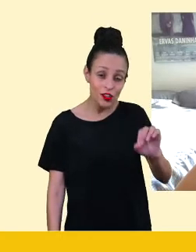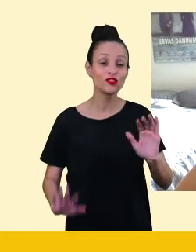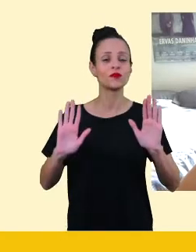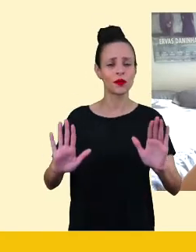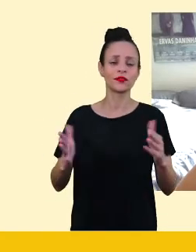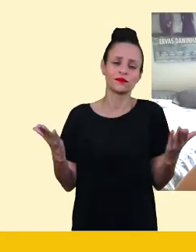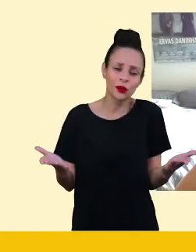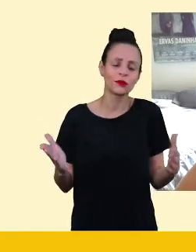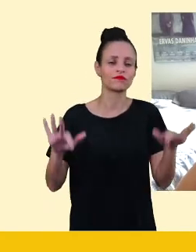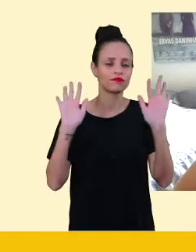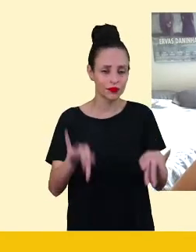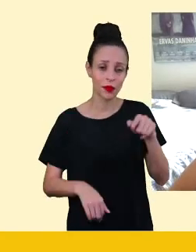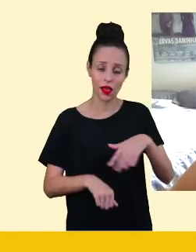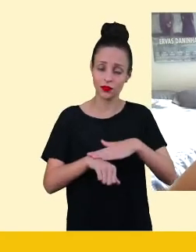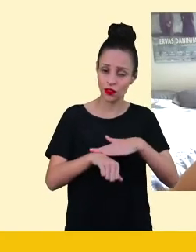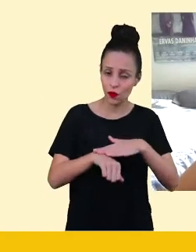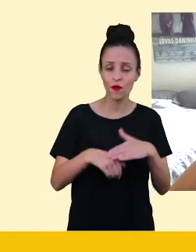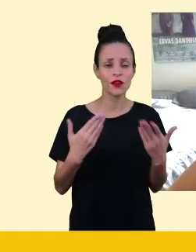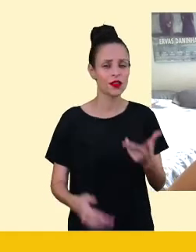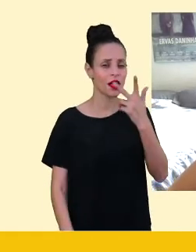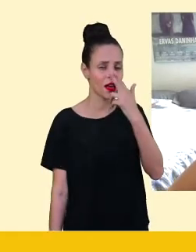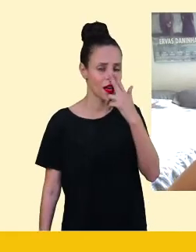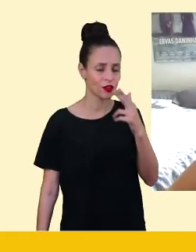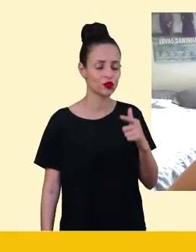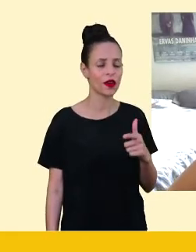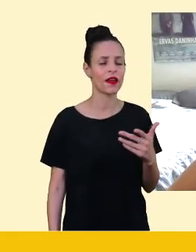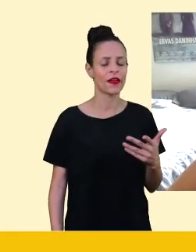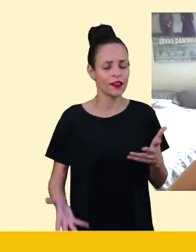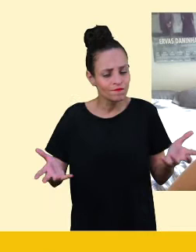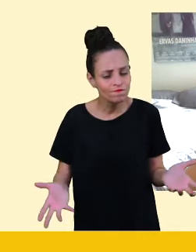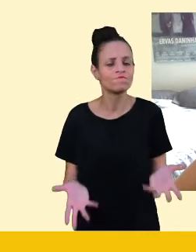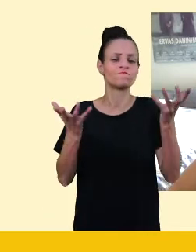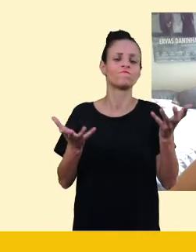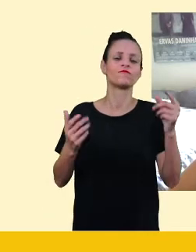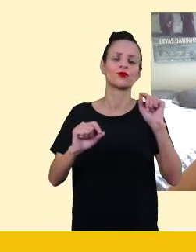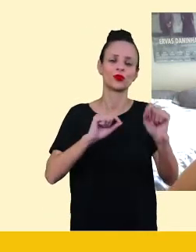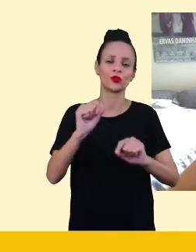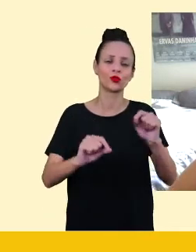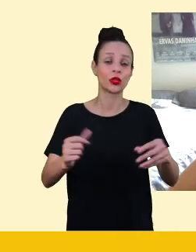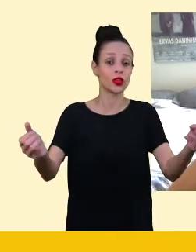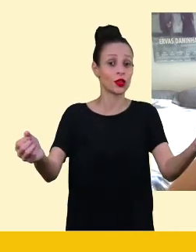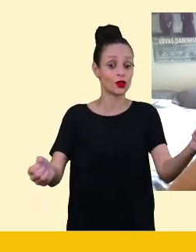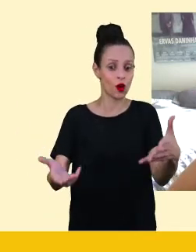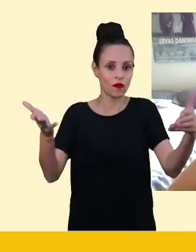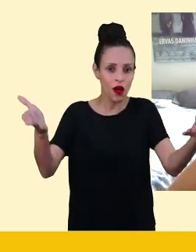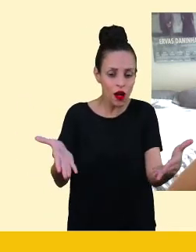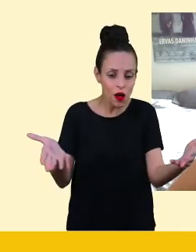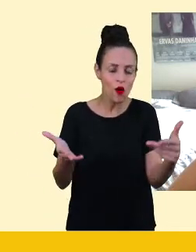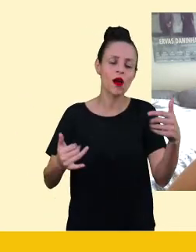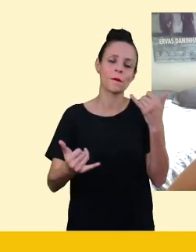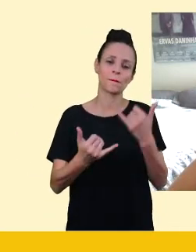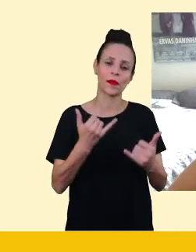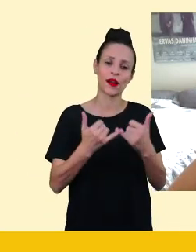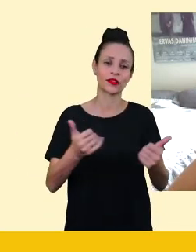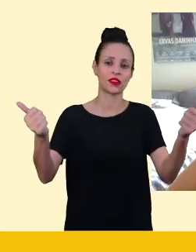conversa, né, com esse, talvez, ganhando esse fôlego, assim, diante do contemporâneo e de tudo que parece só